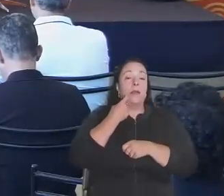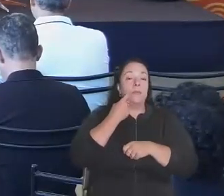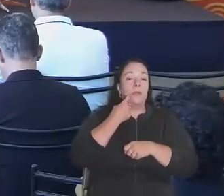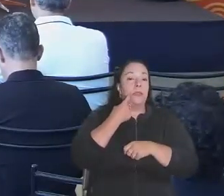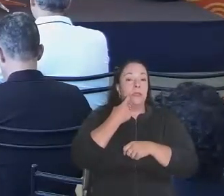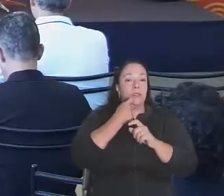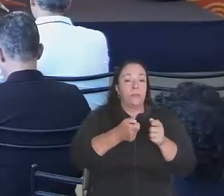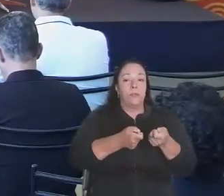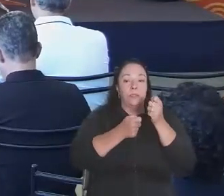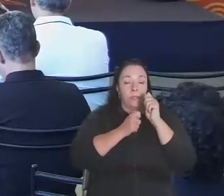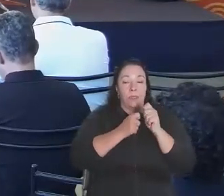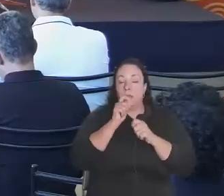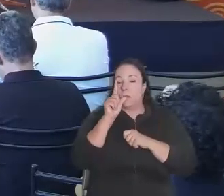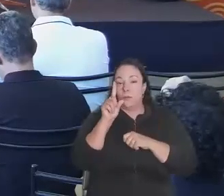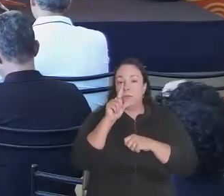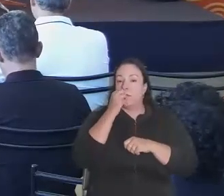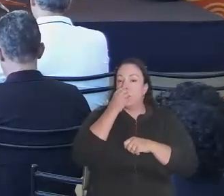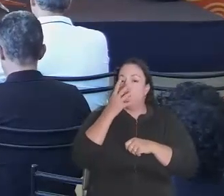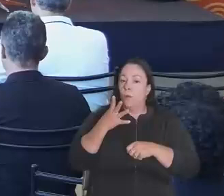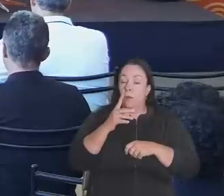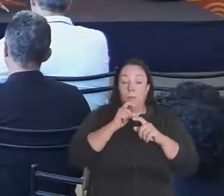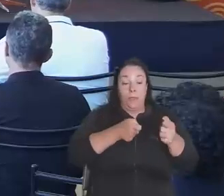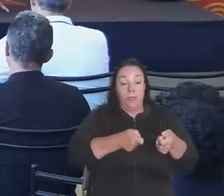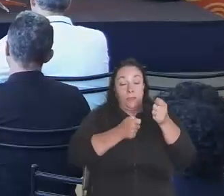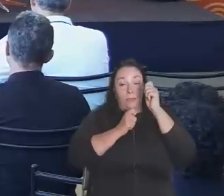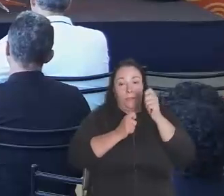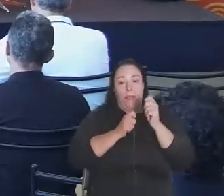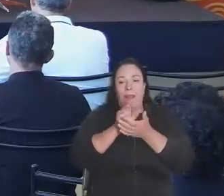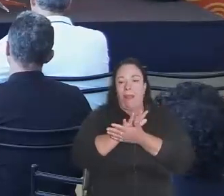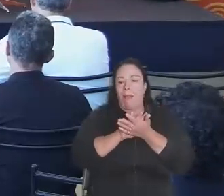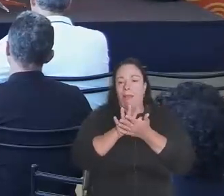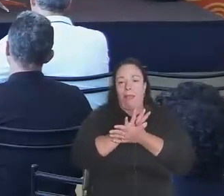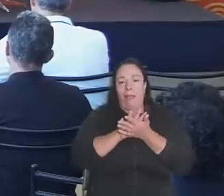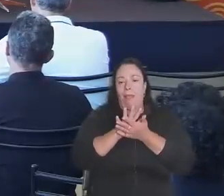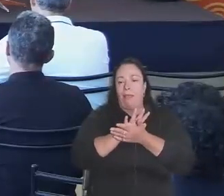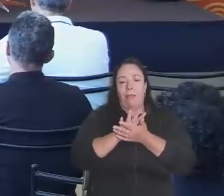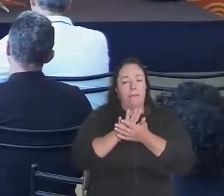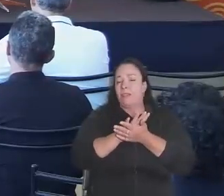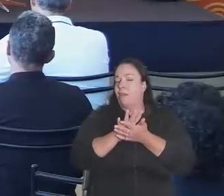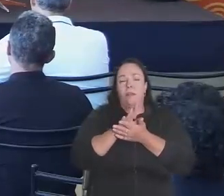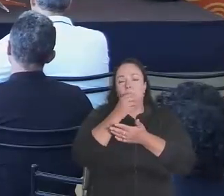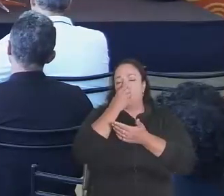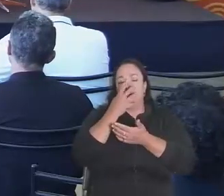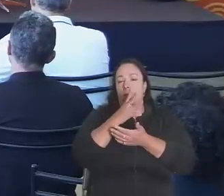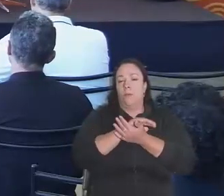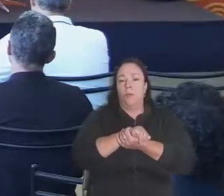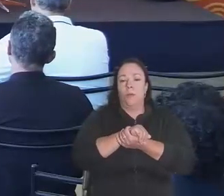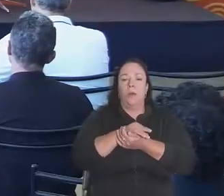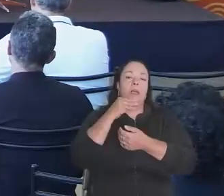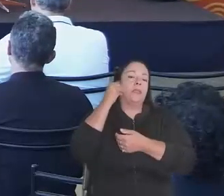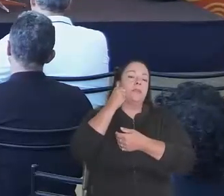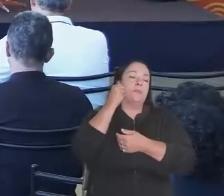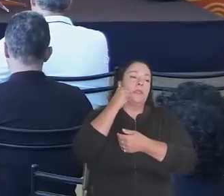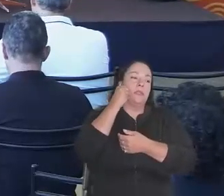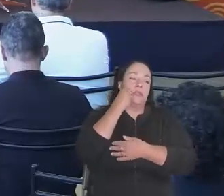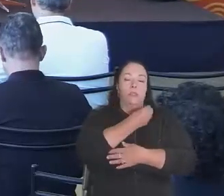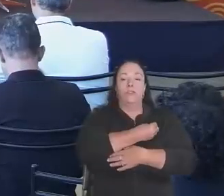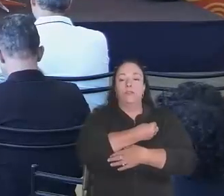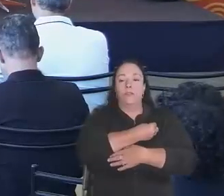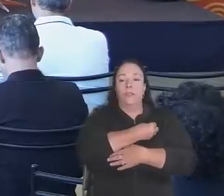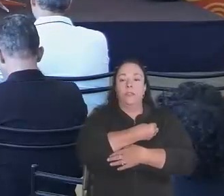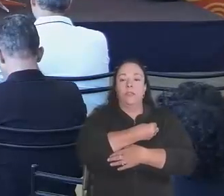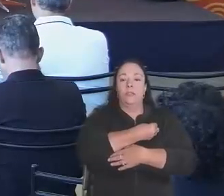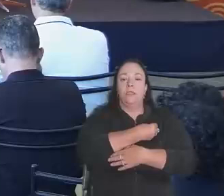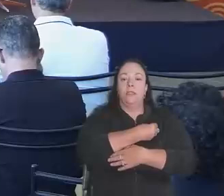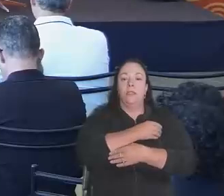partir do momento que nós vamos crescendo, nós vamos adquirindo experiência de vida,